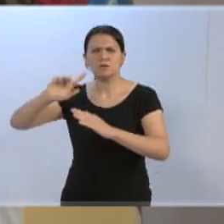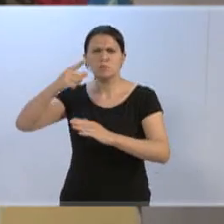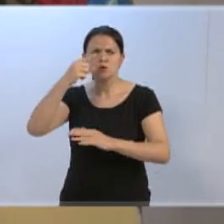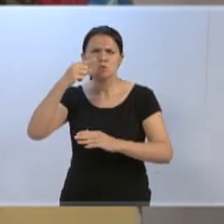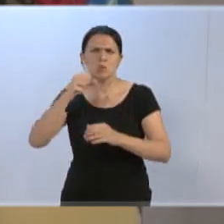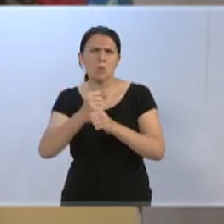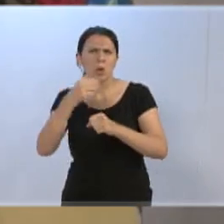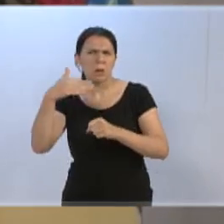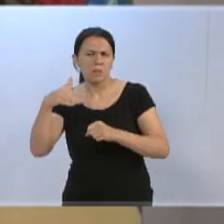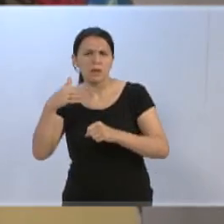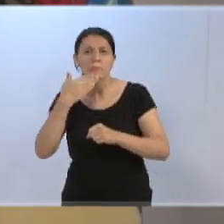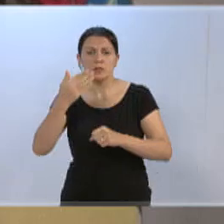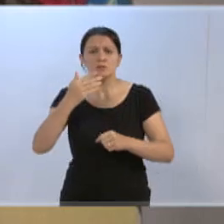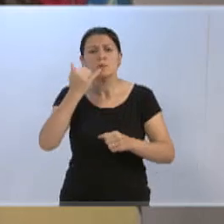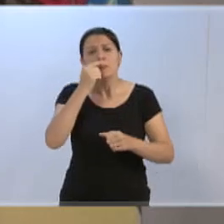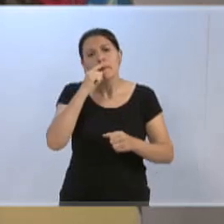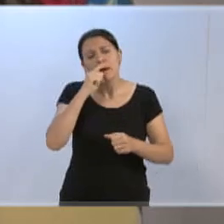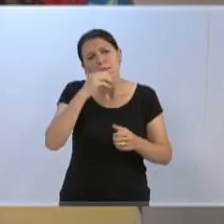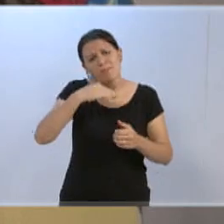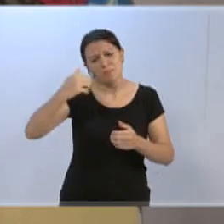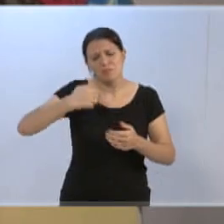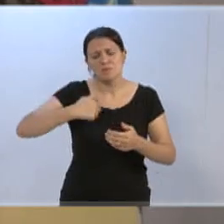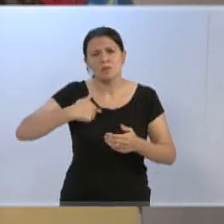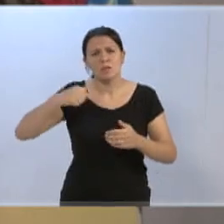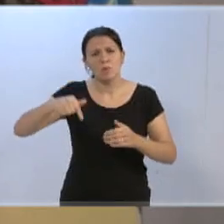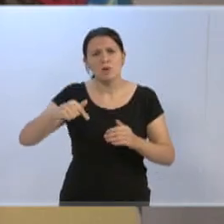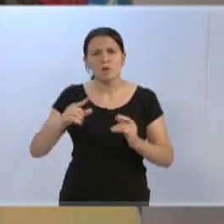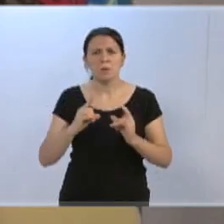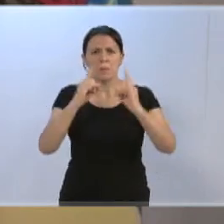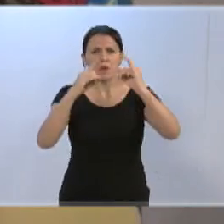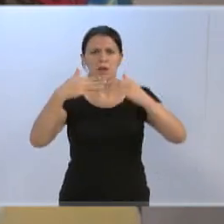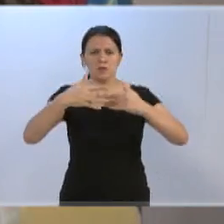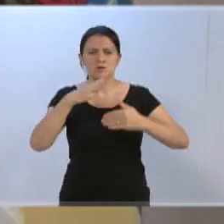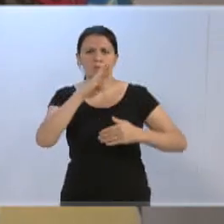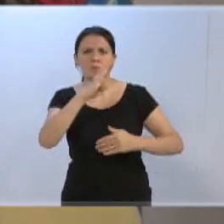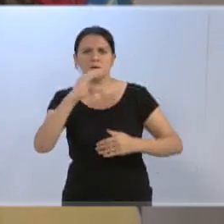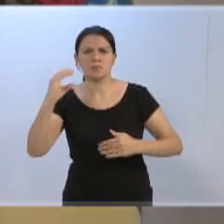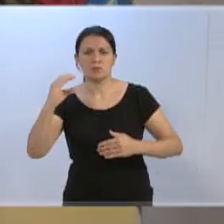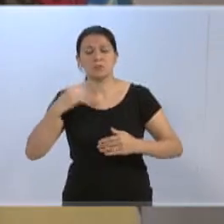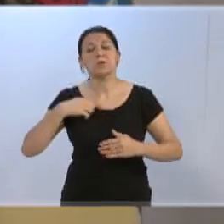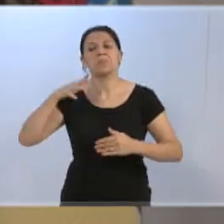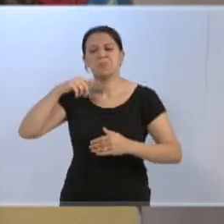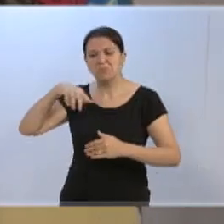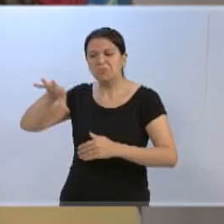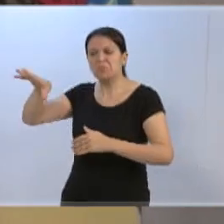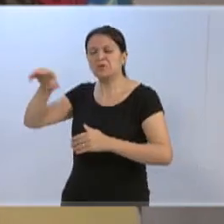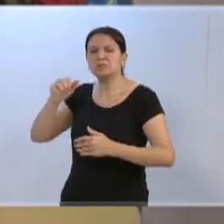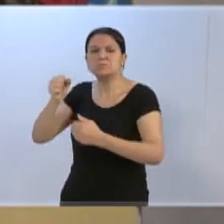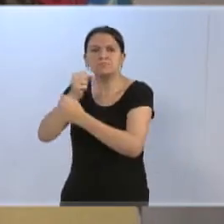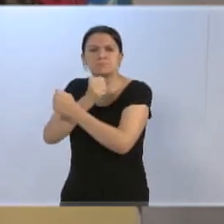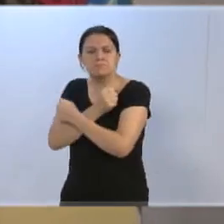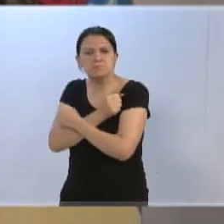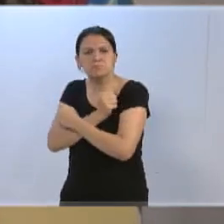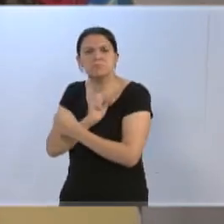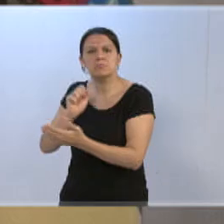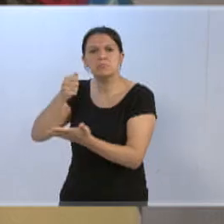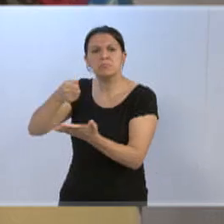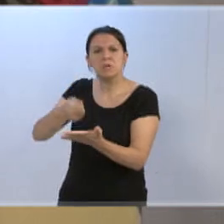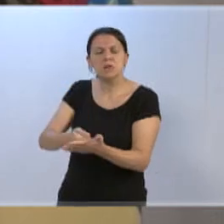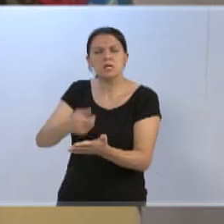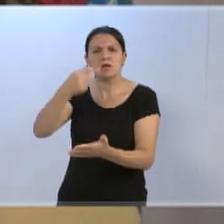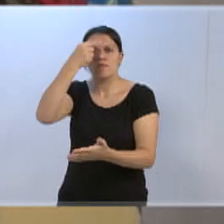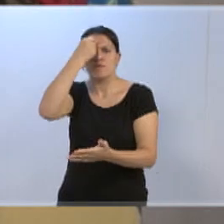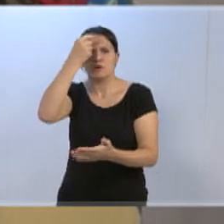me buscar, eu estou aqui em Balneário, na frente do prédio, tá minhas coisas aqui, vem me buscar. Busquei ele, abracei, paguei a